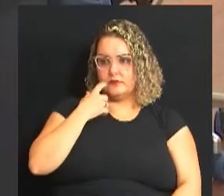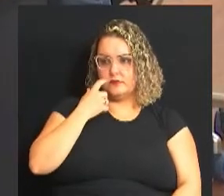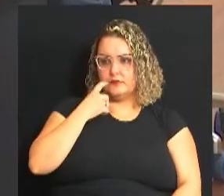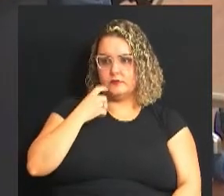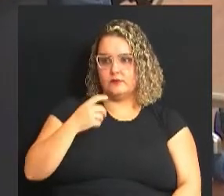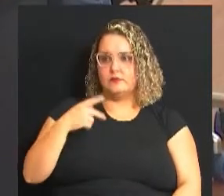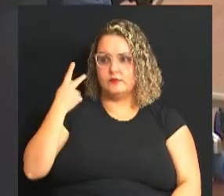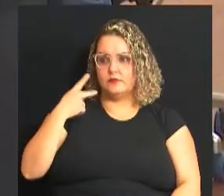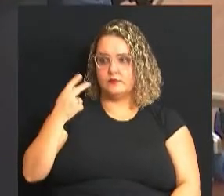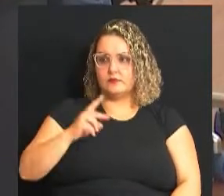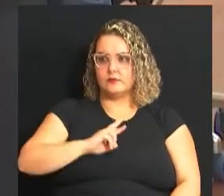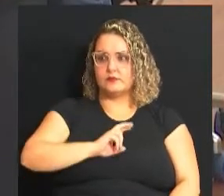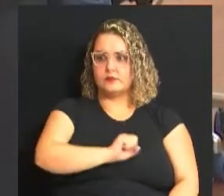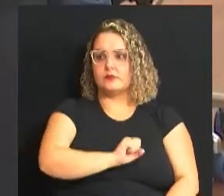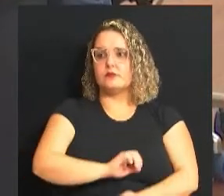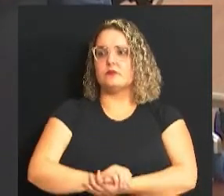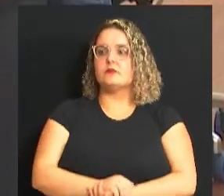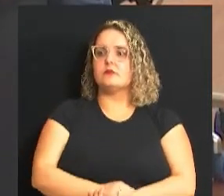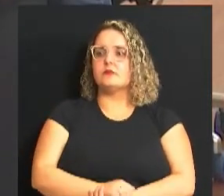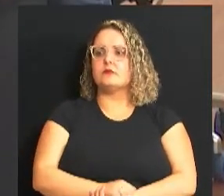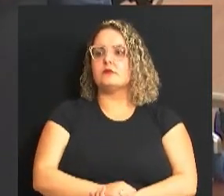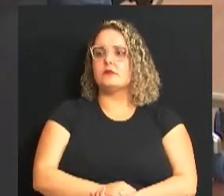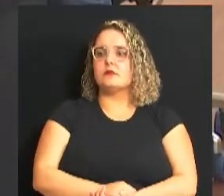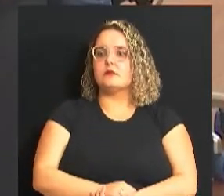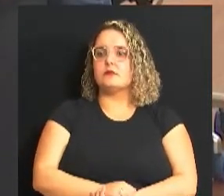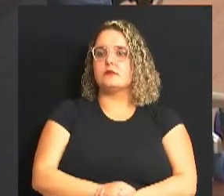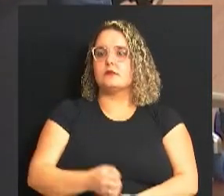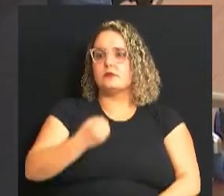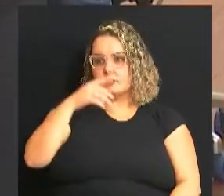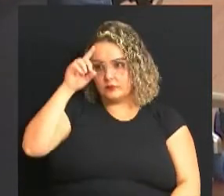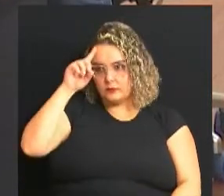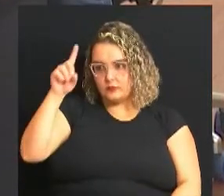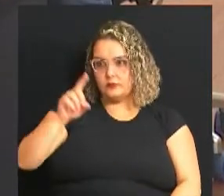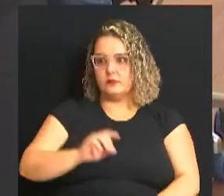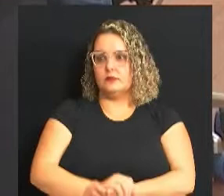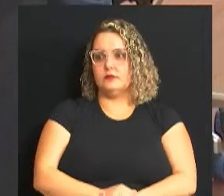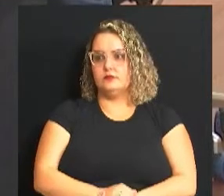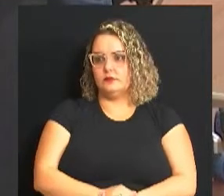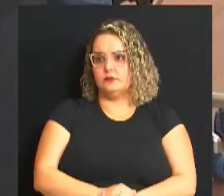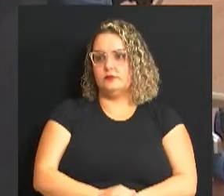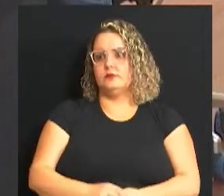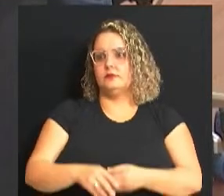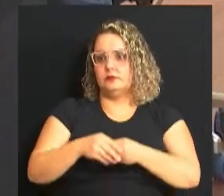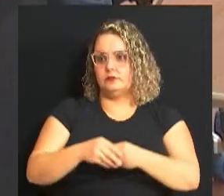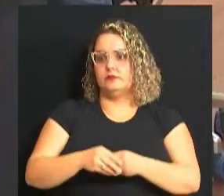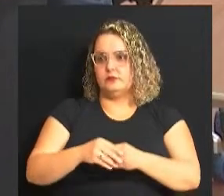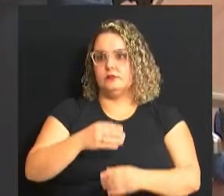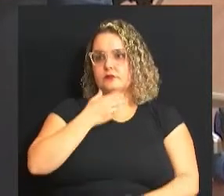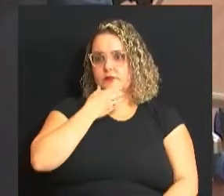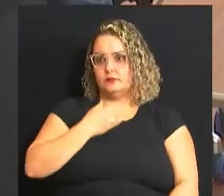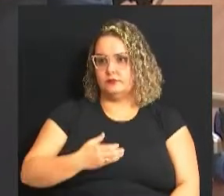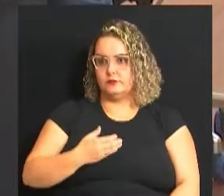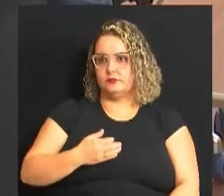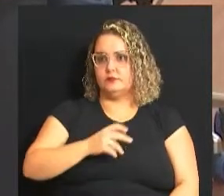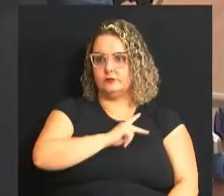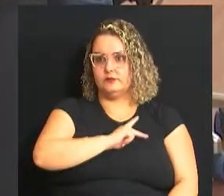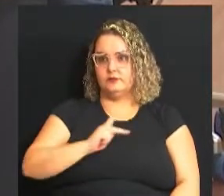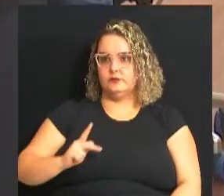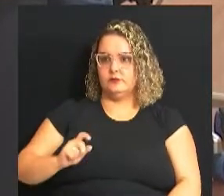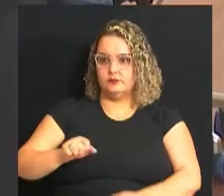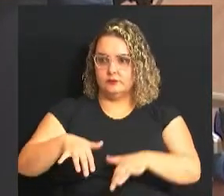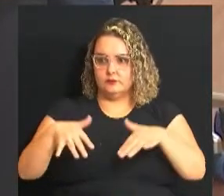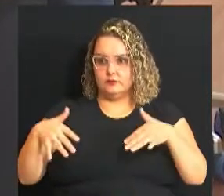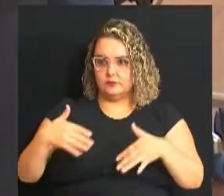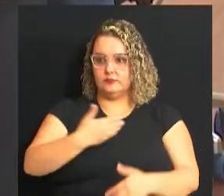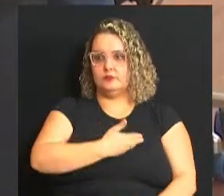vereador Luiz Rossini. Bom dia. Cumprimentar o vereador Carmo Luiz, que preside essa audiência pública, a